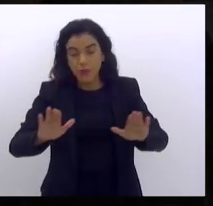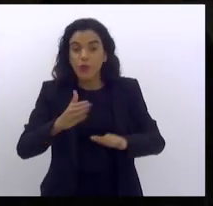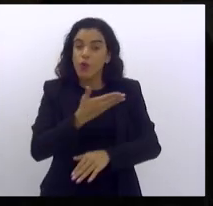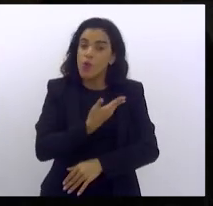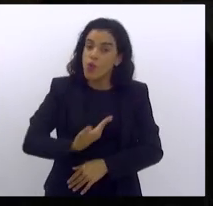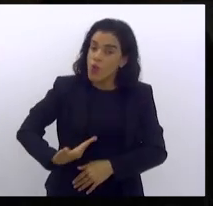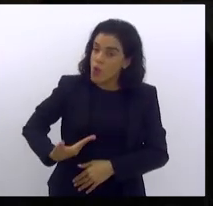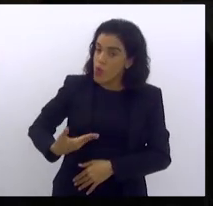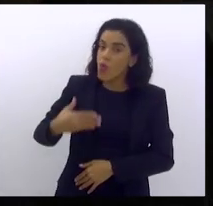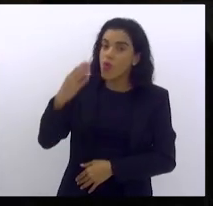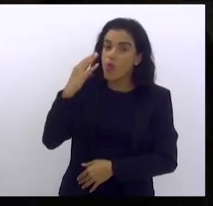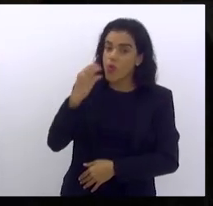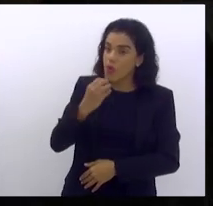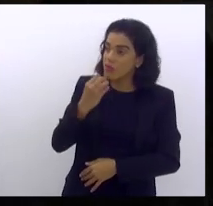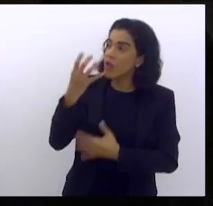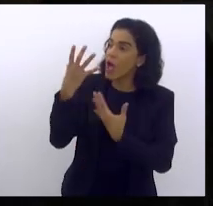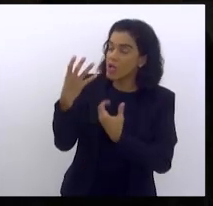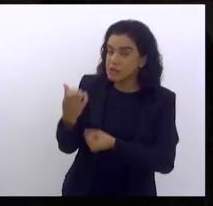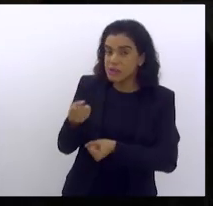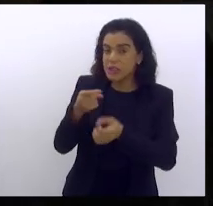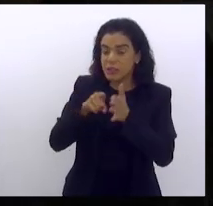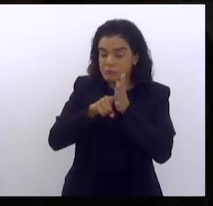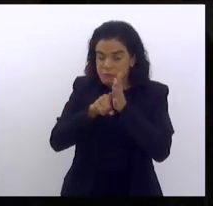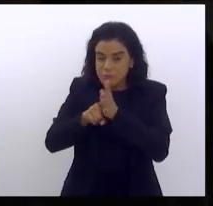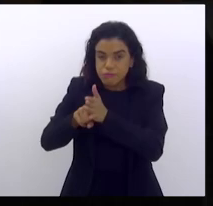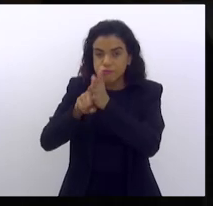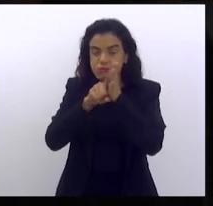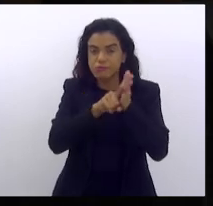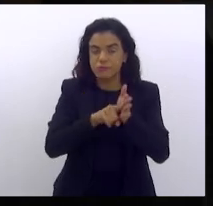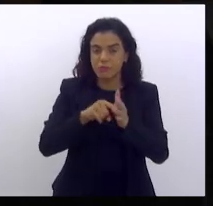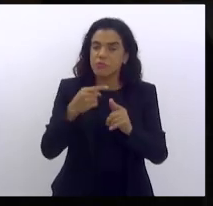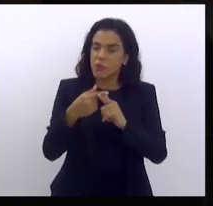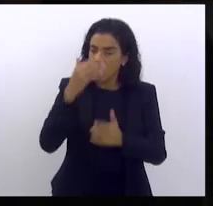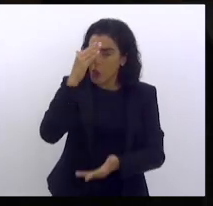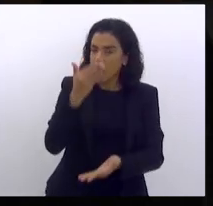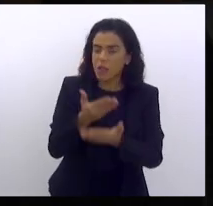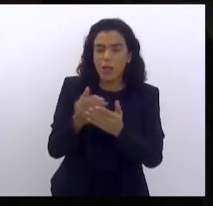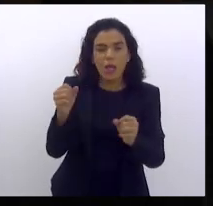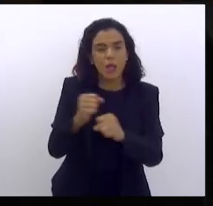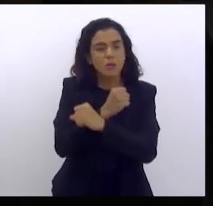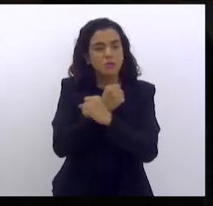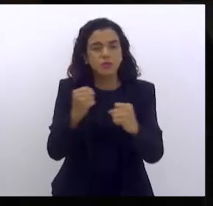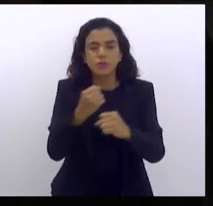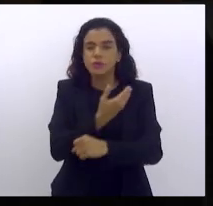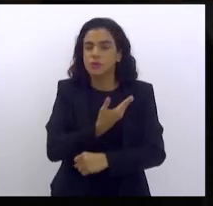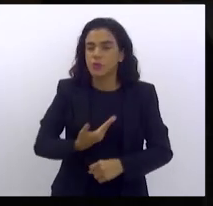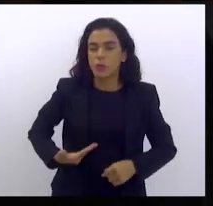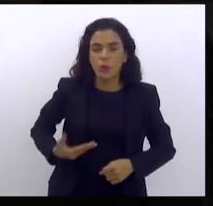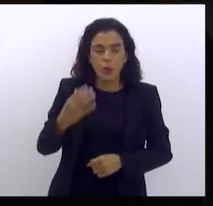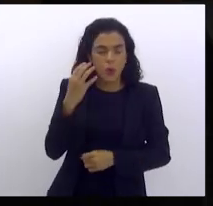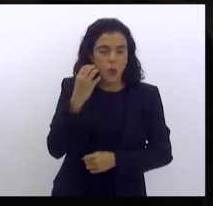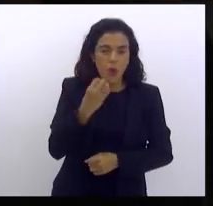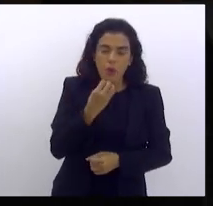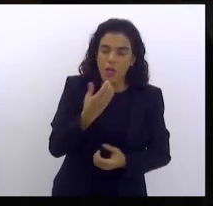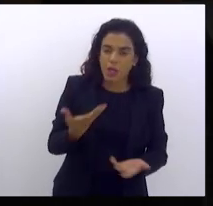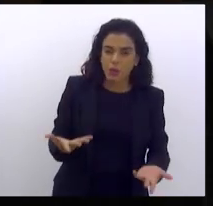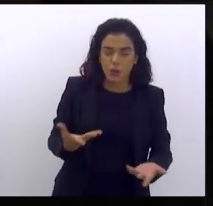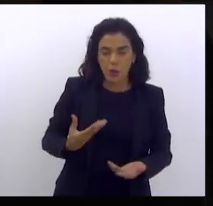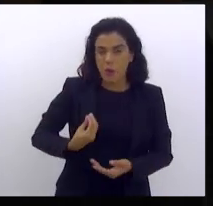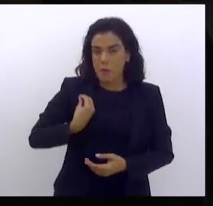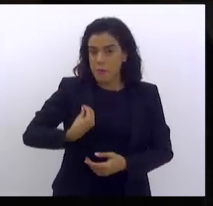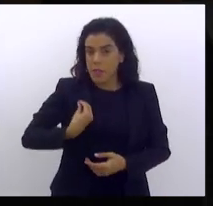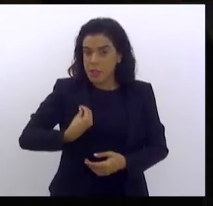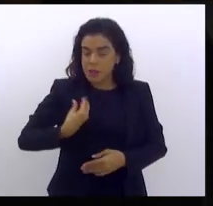governador procure averiguar. Porque eu acredito mesmo, é impossível um governador, por mais presente